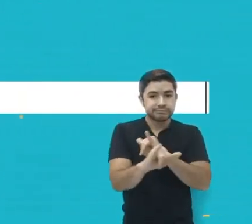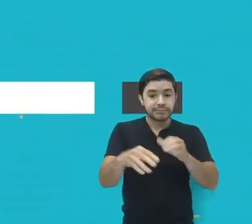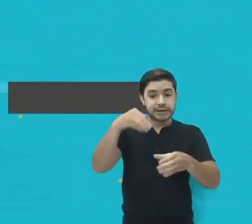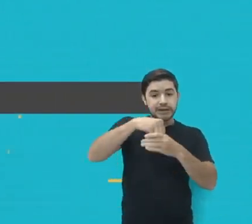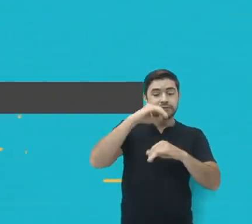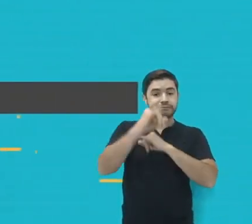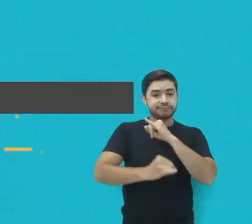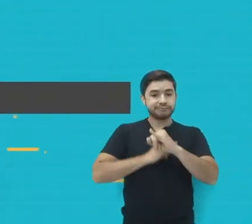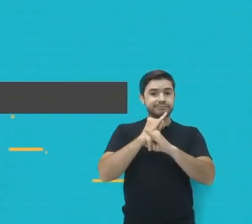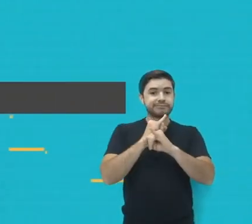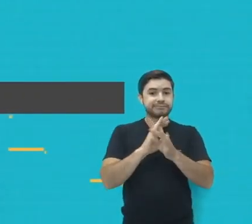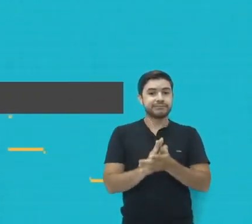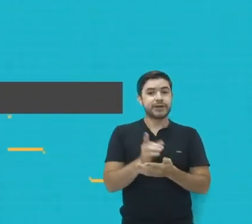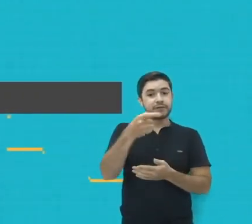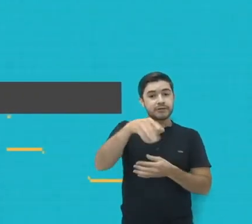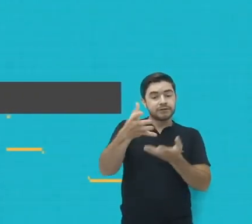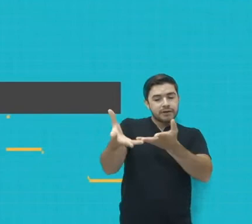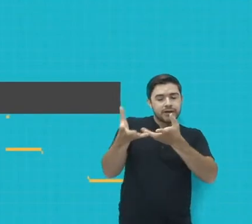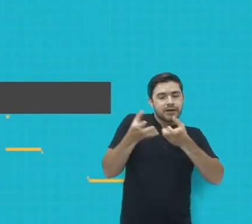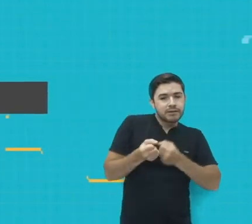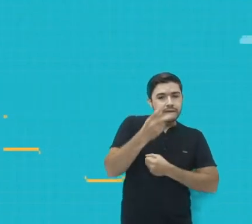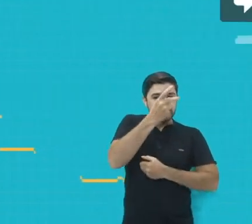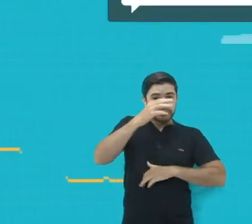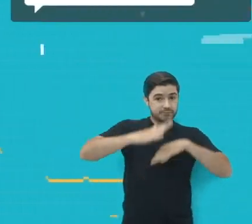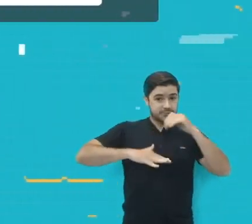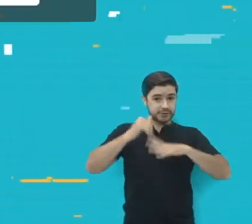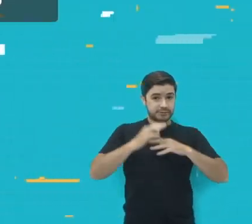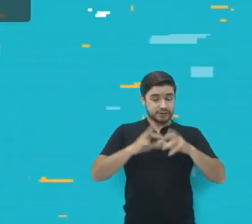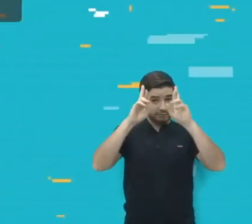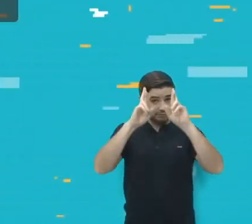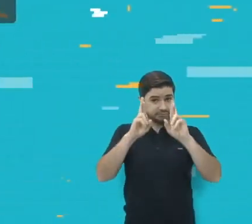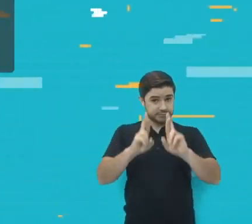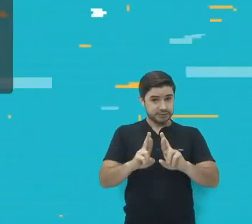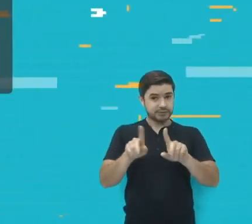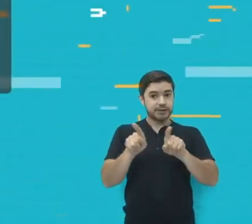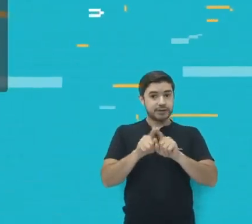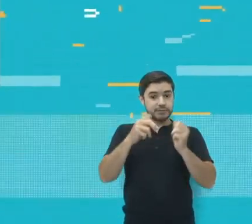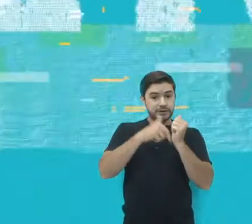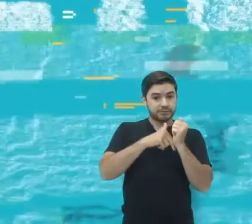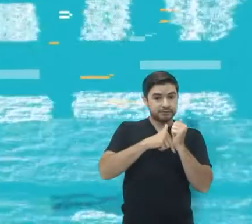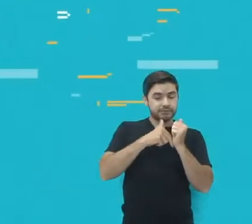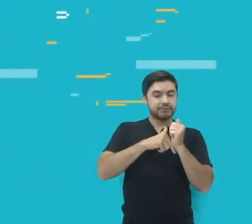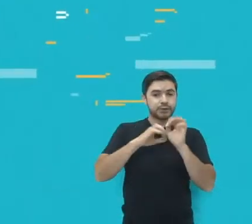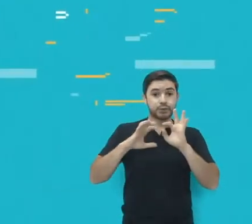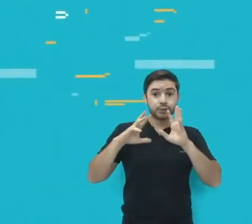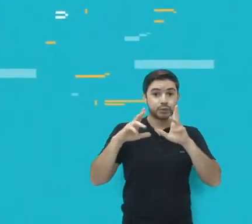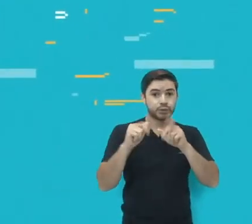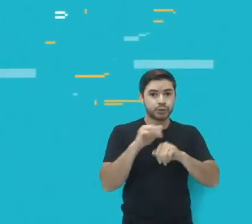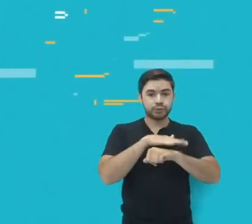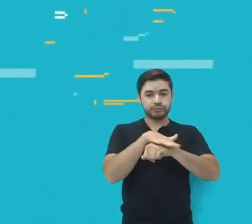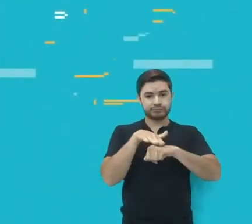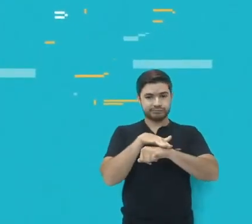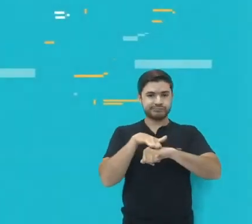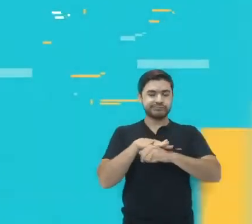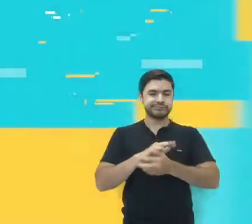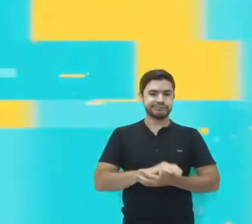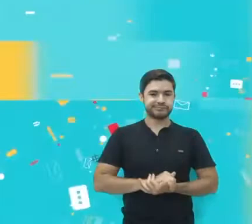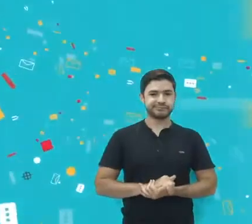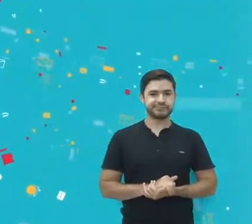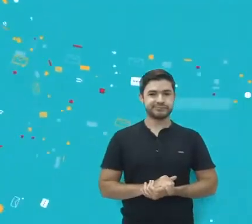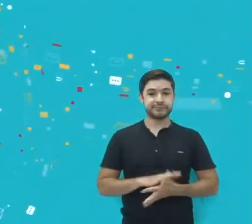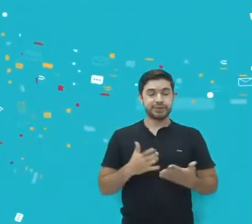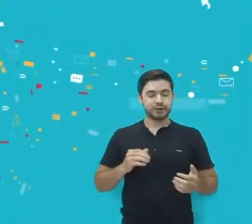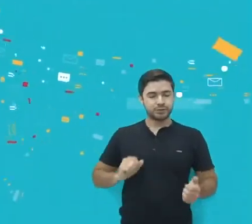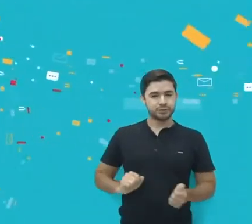crimes na internet. Você será atendido por um profissional, com respeito, anonimato e estrito sigilo sobre tudo o que for